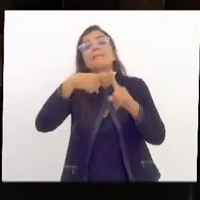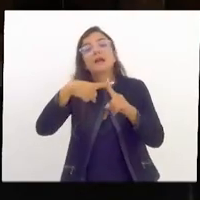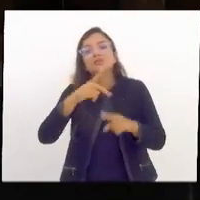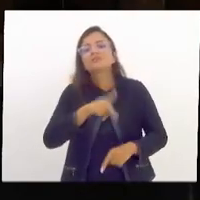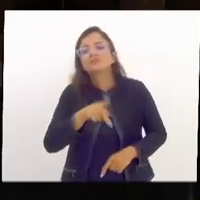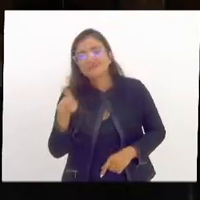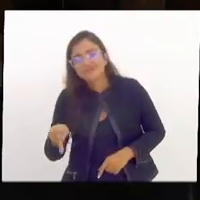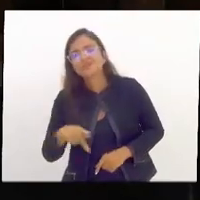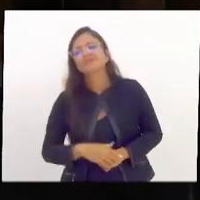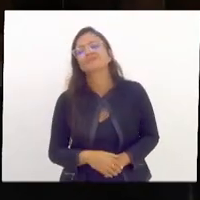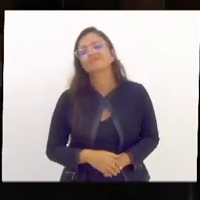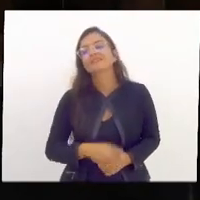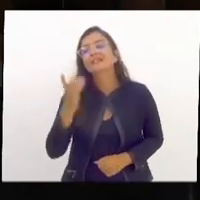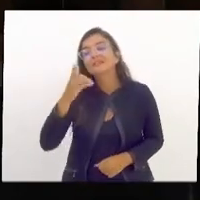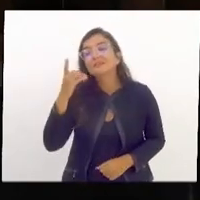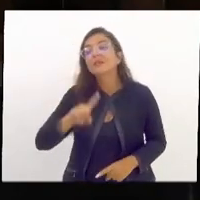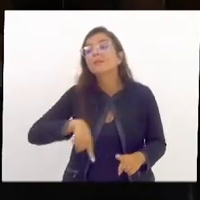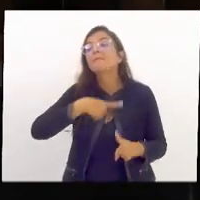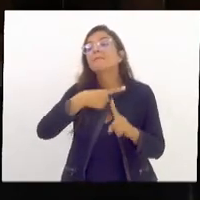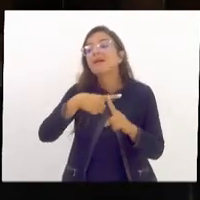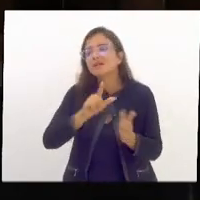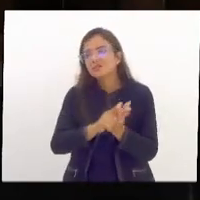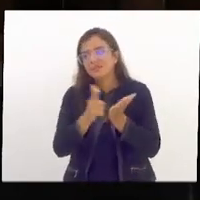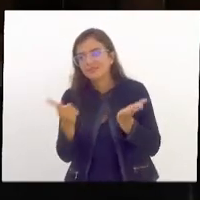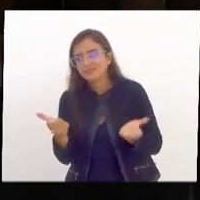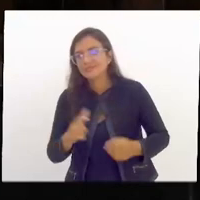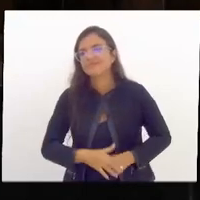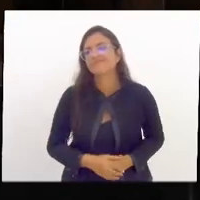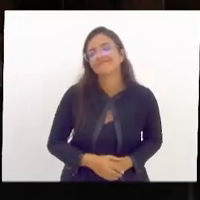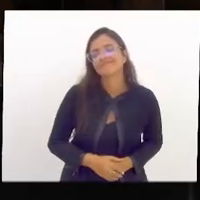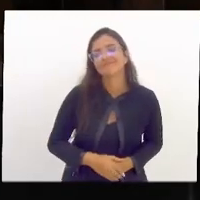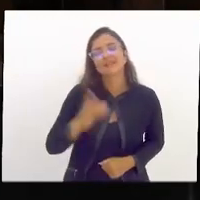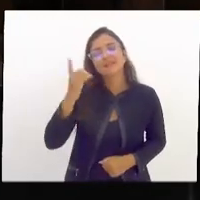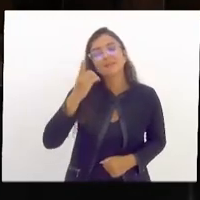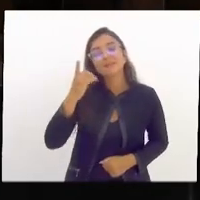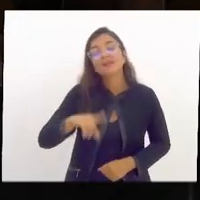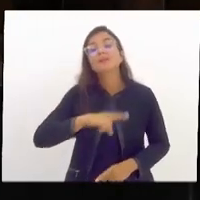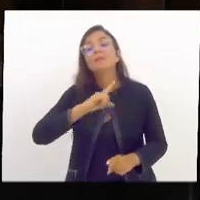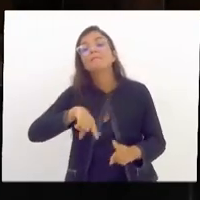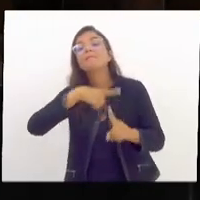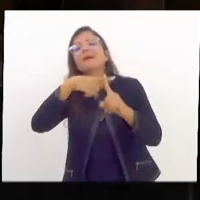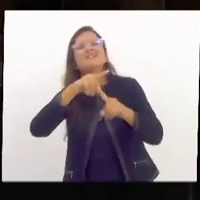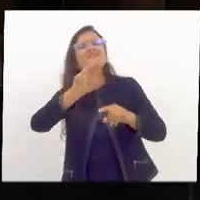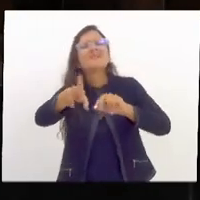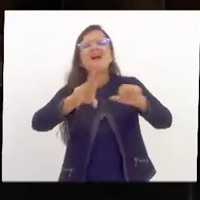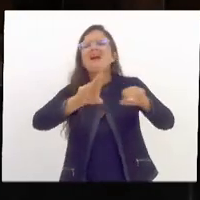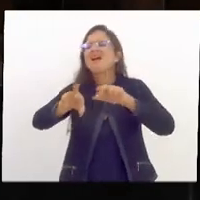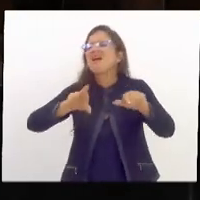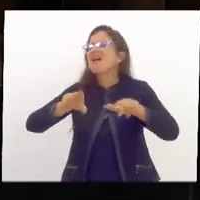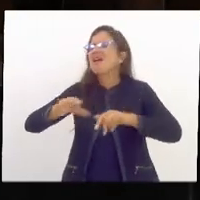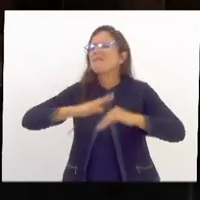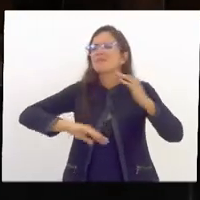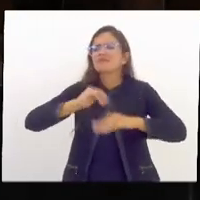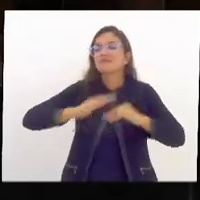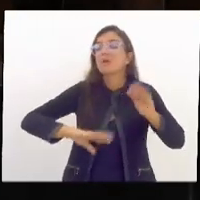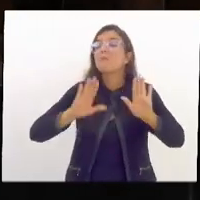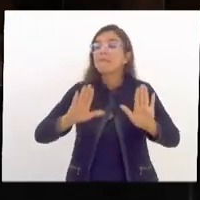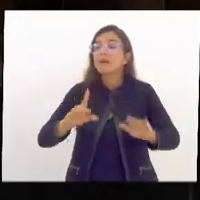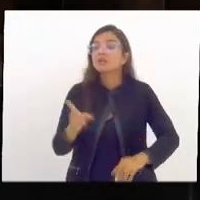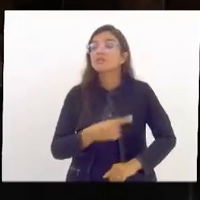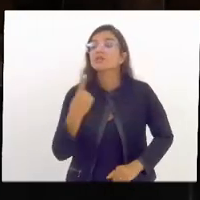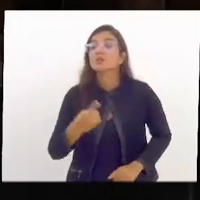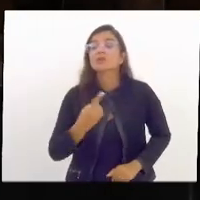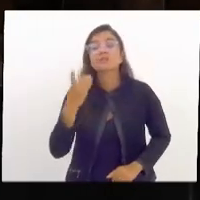professores, que são jornalistas, que são diferentes profissões. Essa é a nossa profissão.